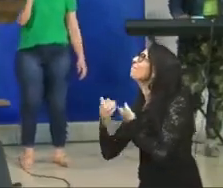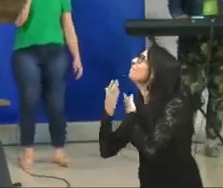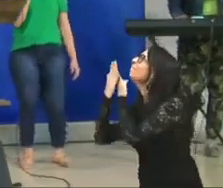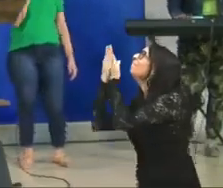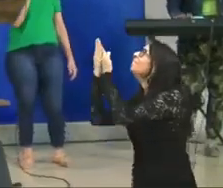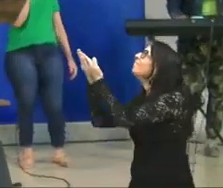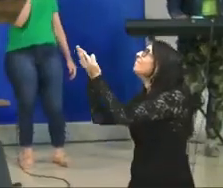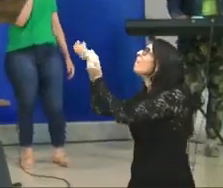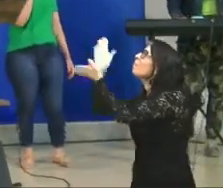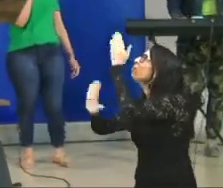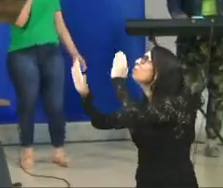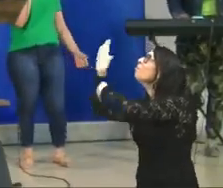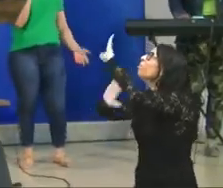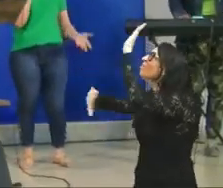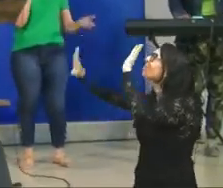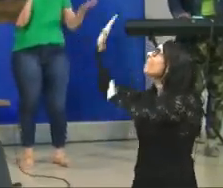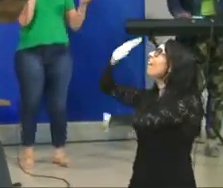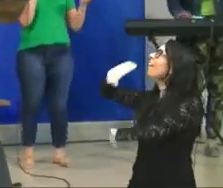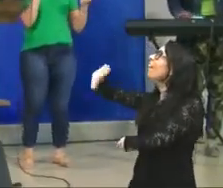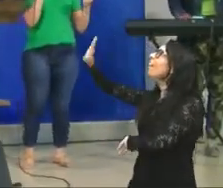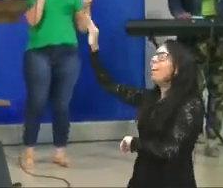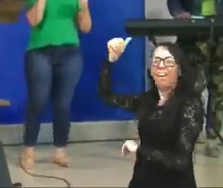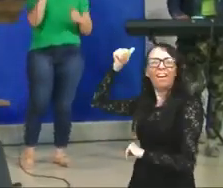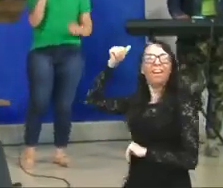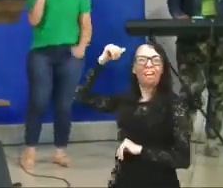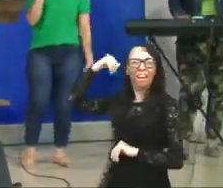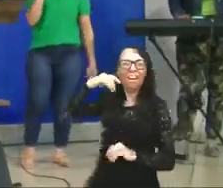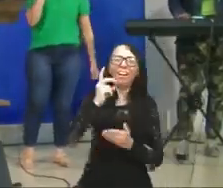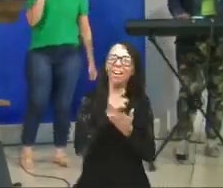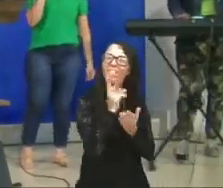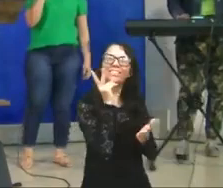do Pai.